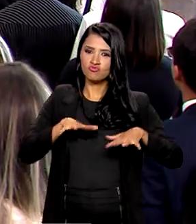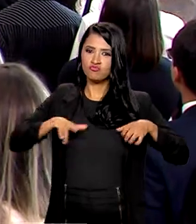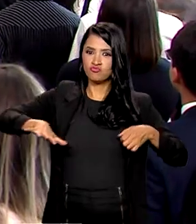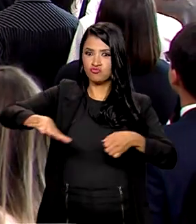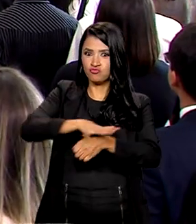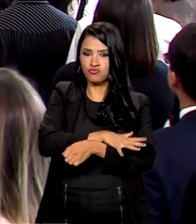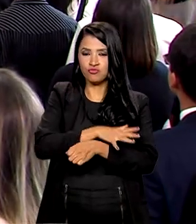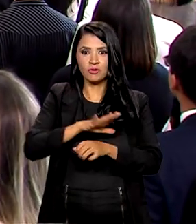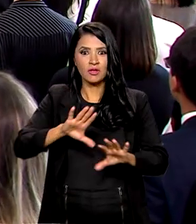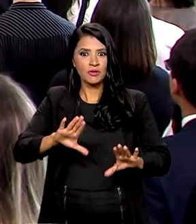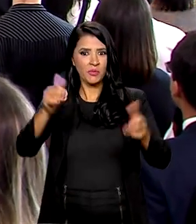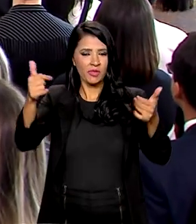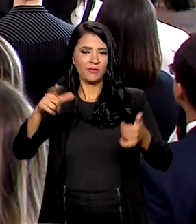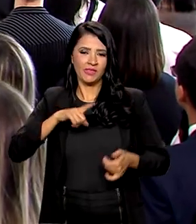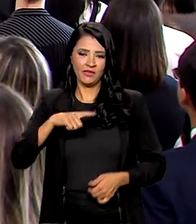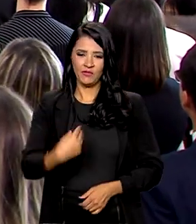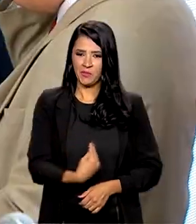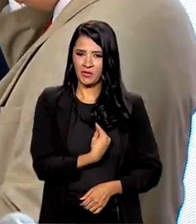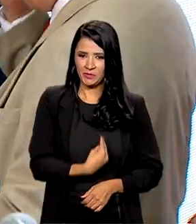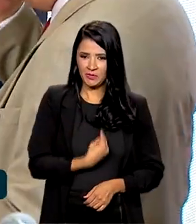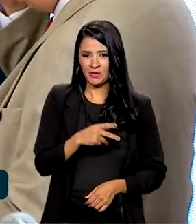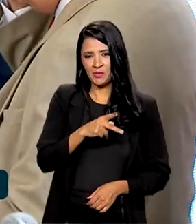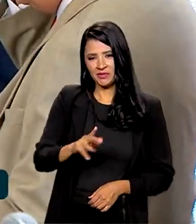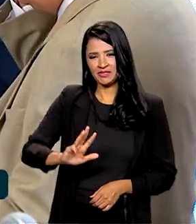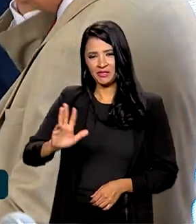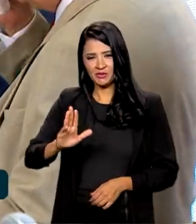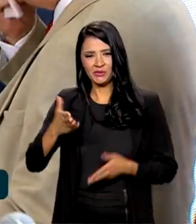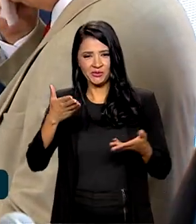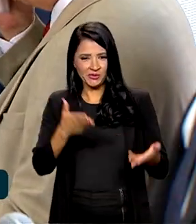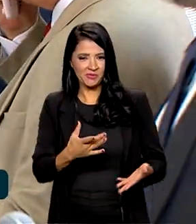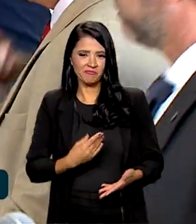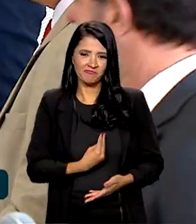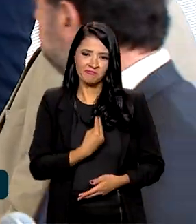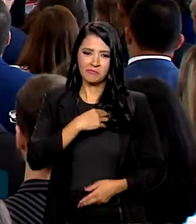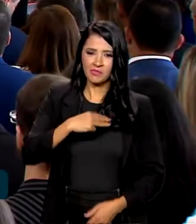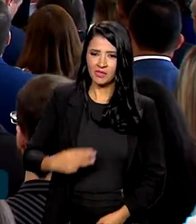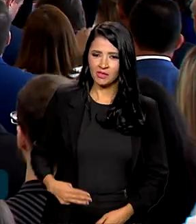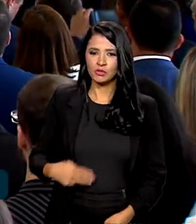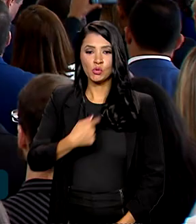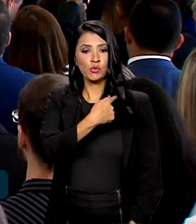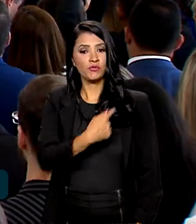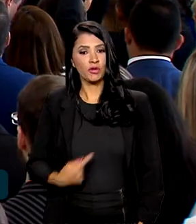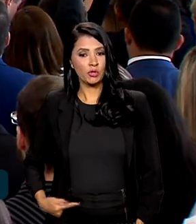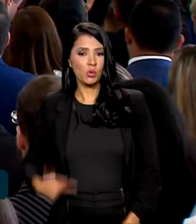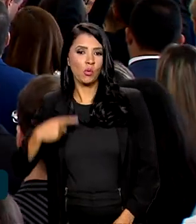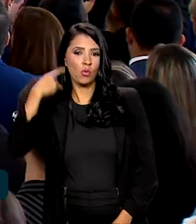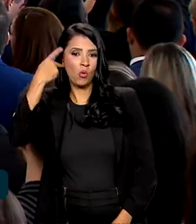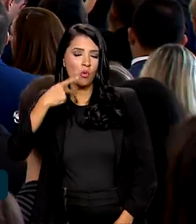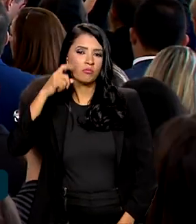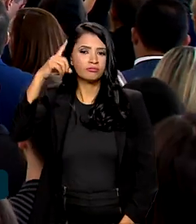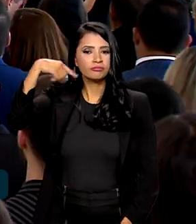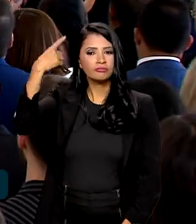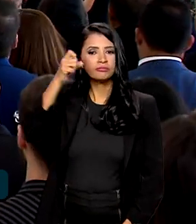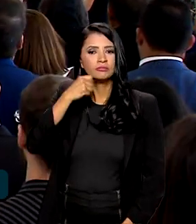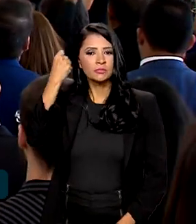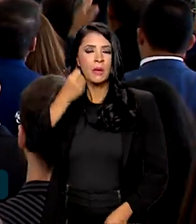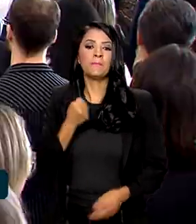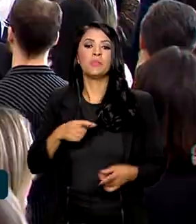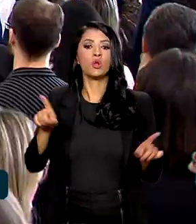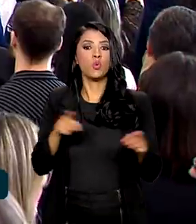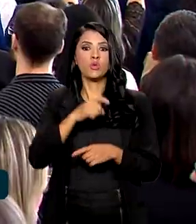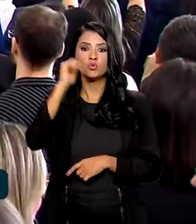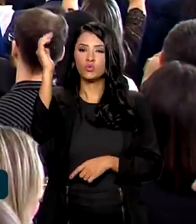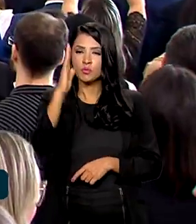lotado, a cerimônia contou com a participação do presidente Lula, ministros, governadores e parlamentares. Para entoar o hino